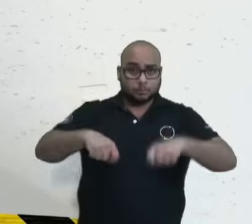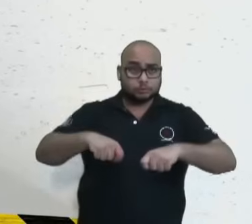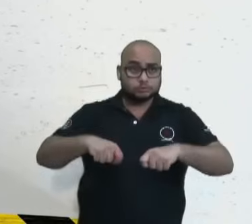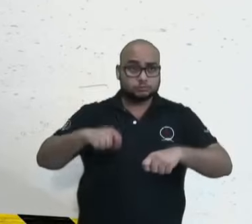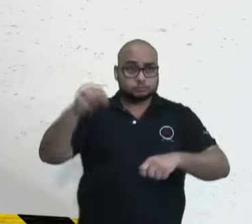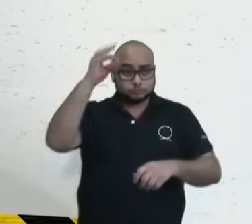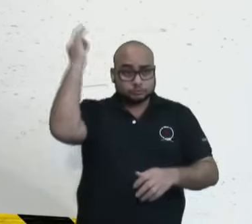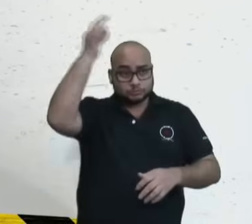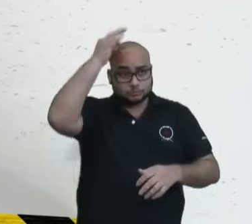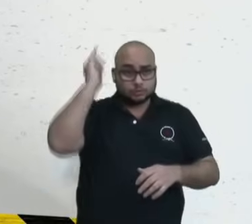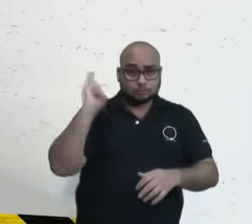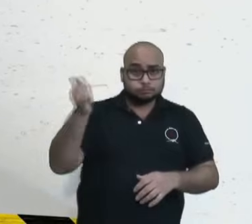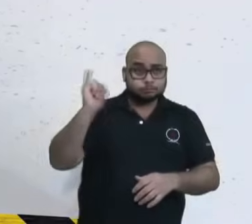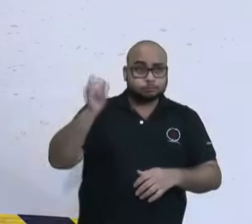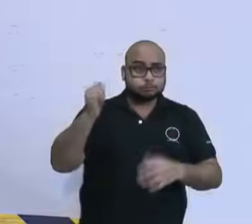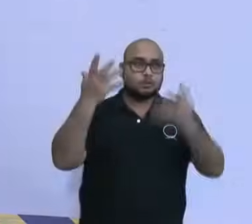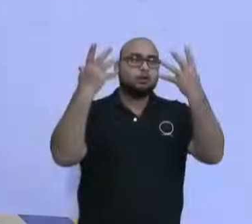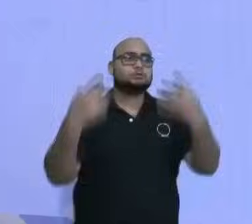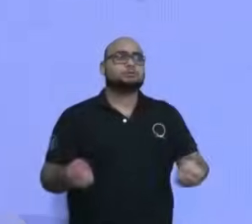diz a